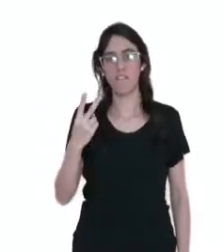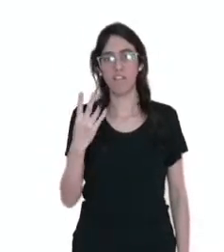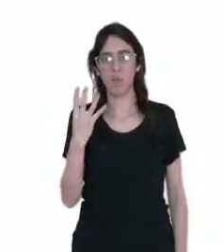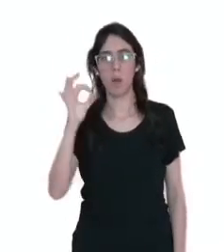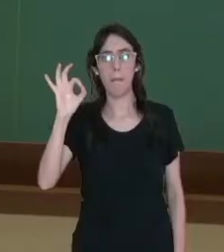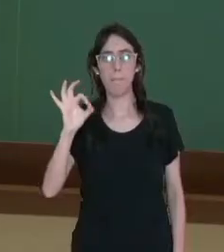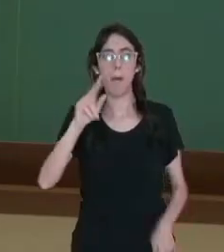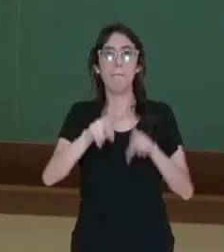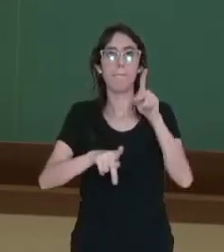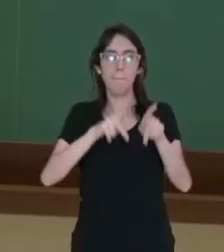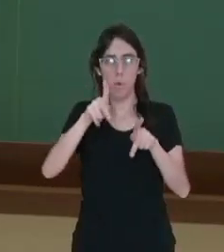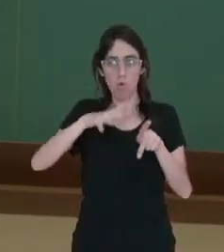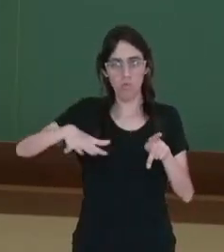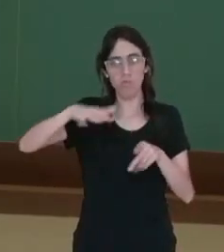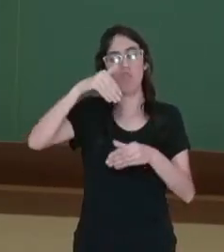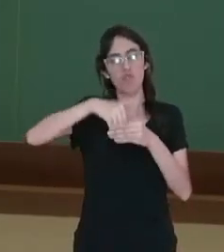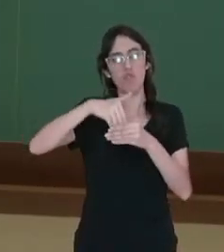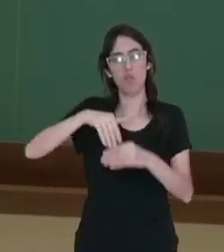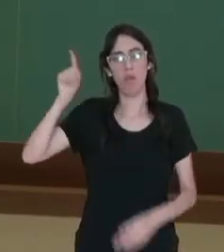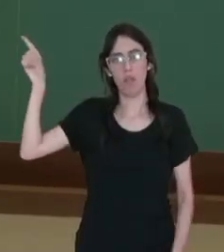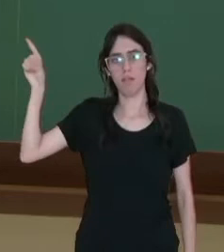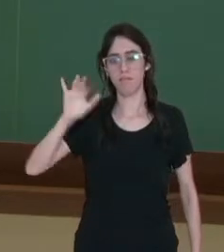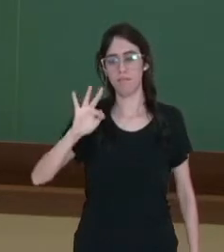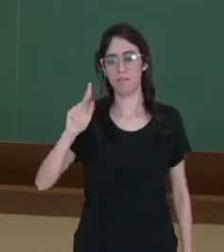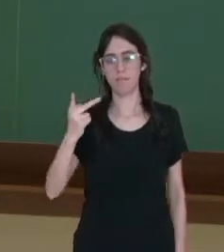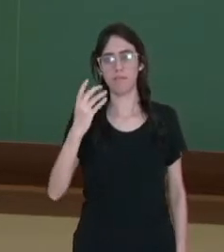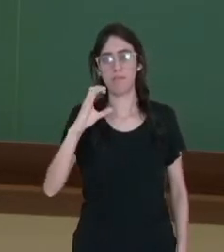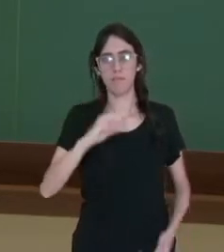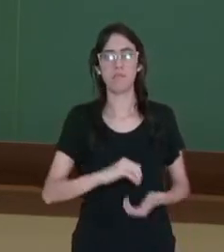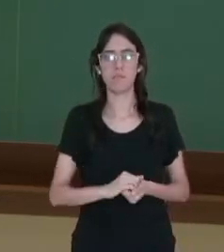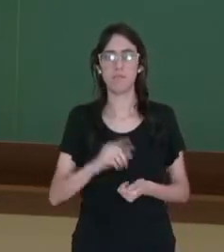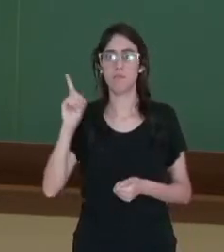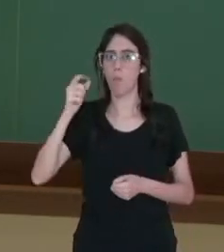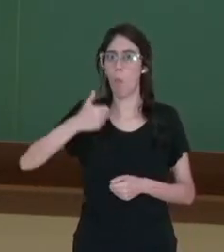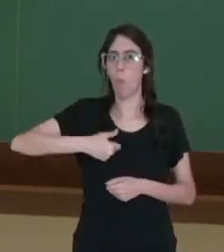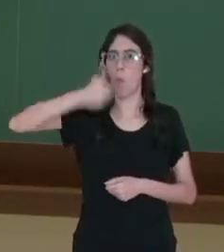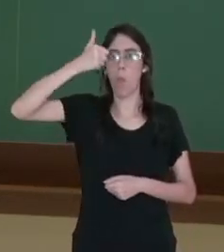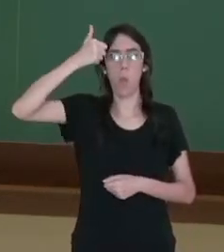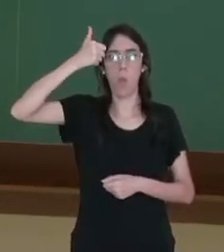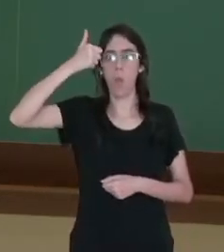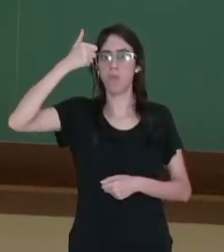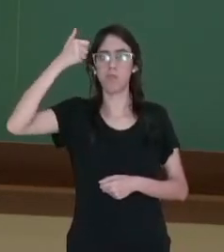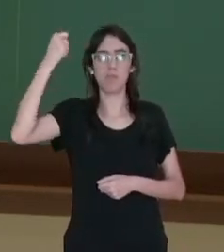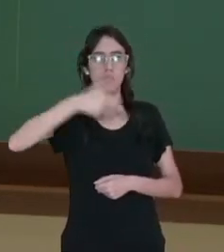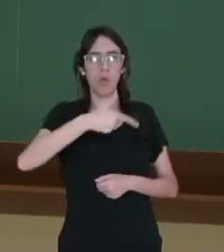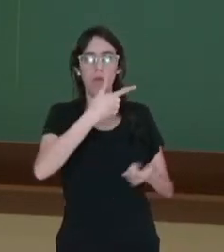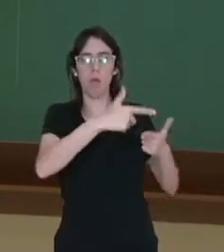54,24% dos votos. Ou seja, ele recebeu mais do que 50%